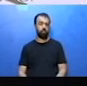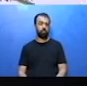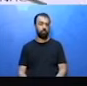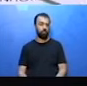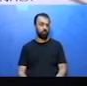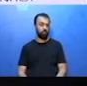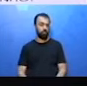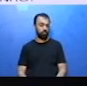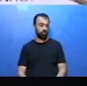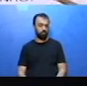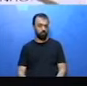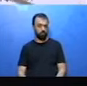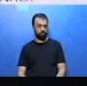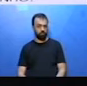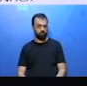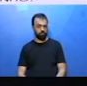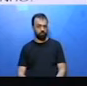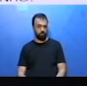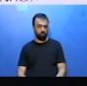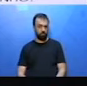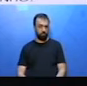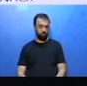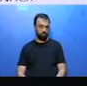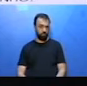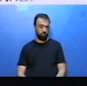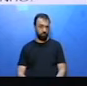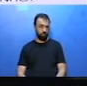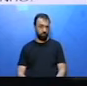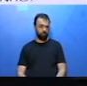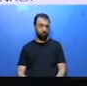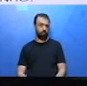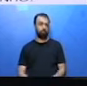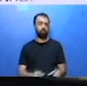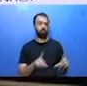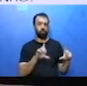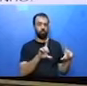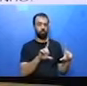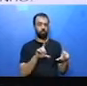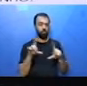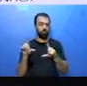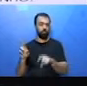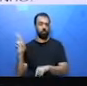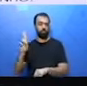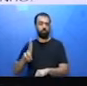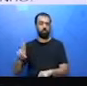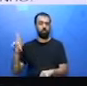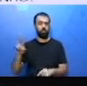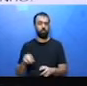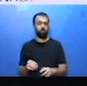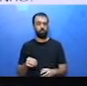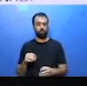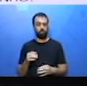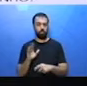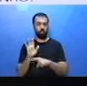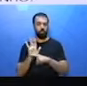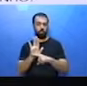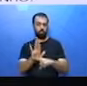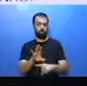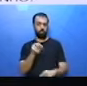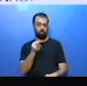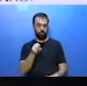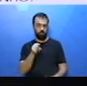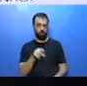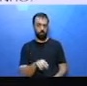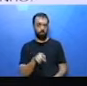em dinheiro então agora vocês vão resolver com a ilustração fica mais fácil para vocês